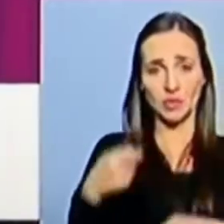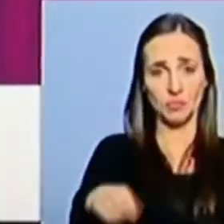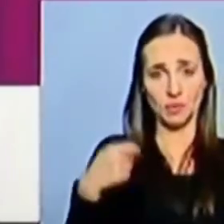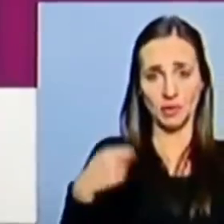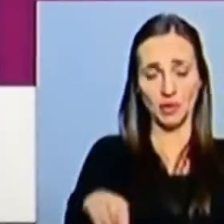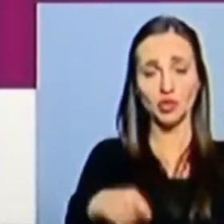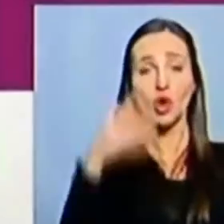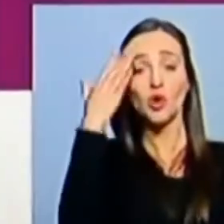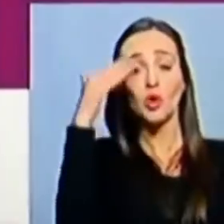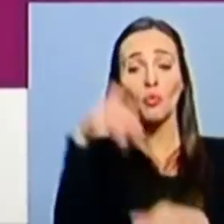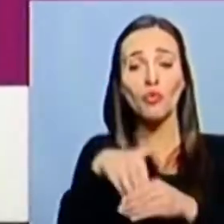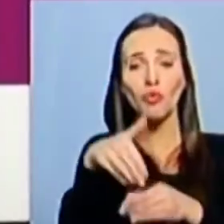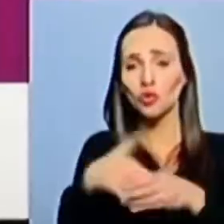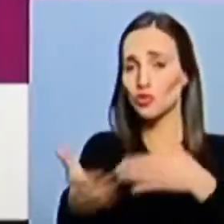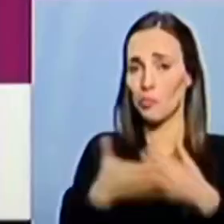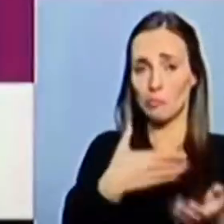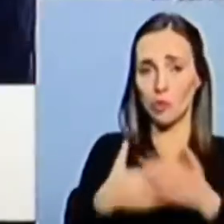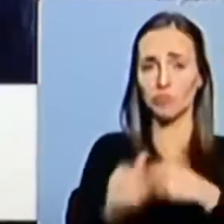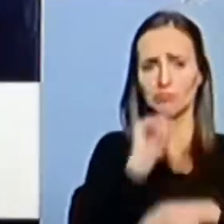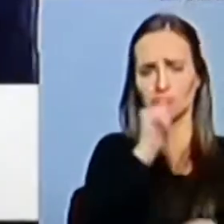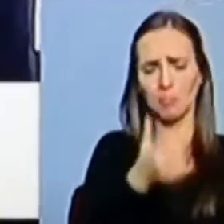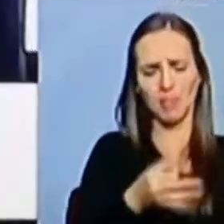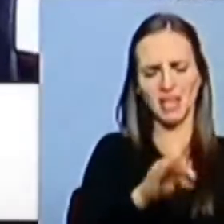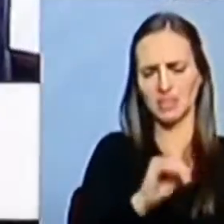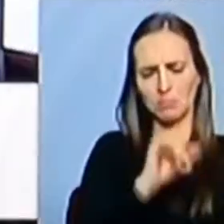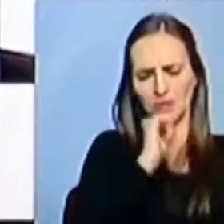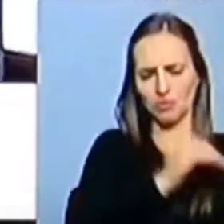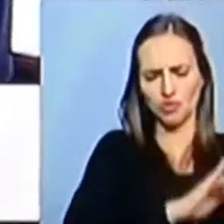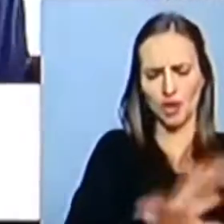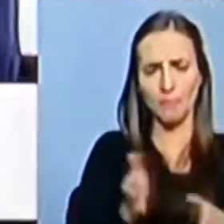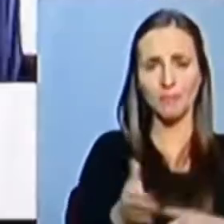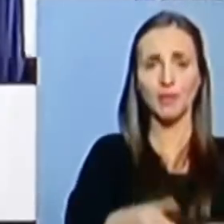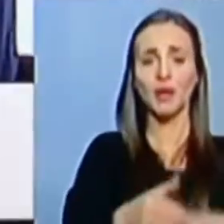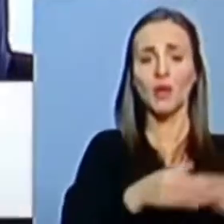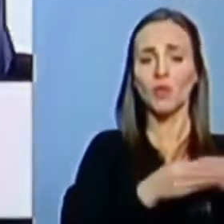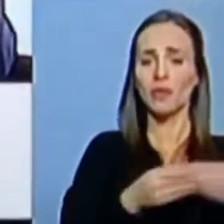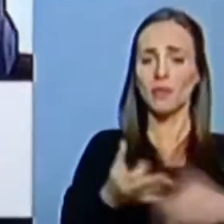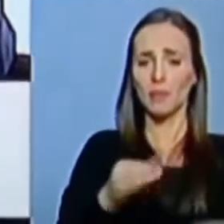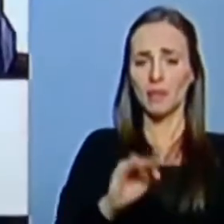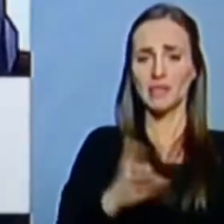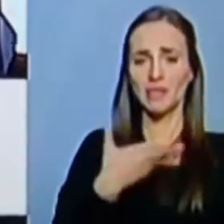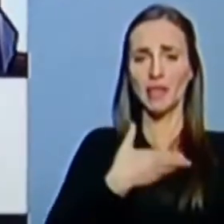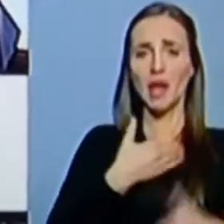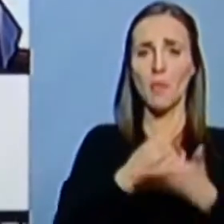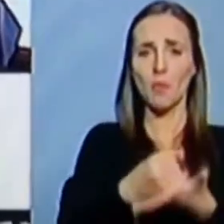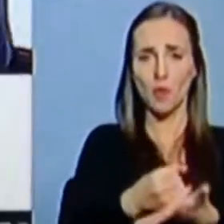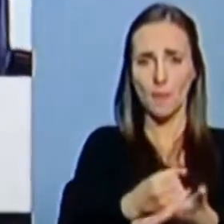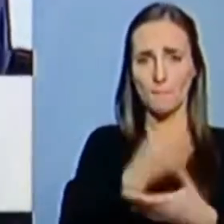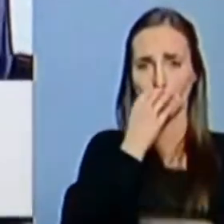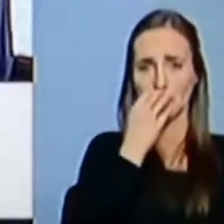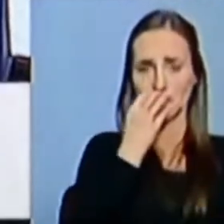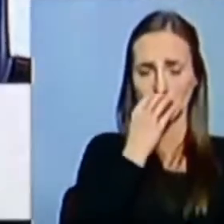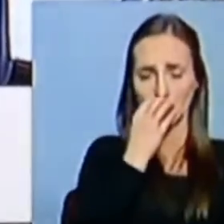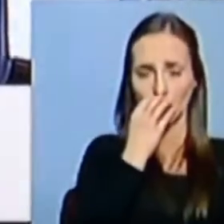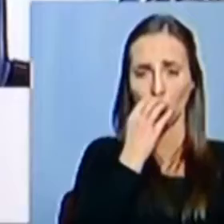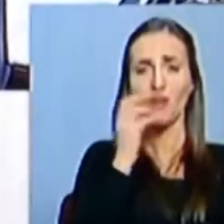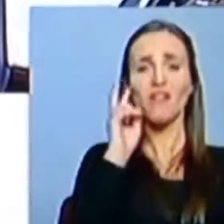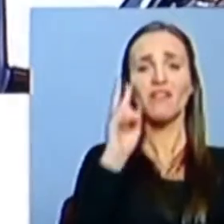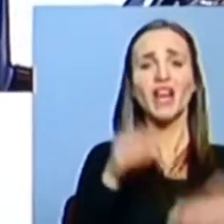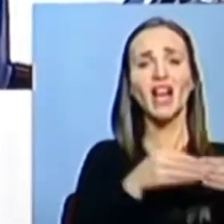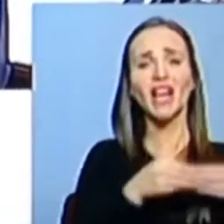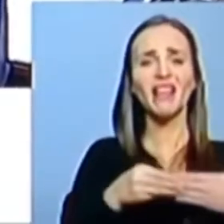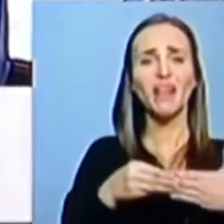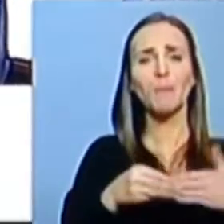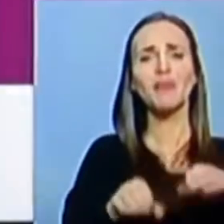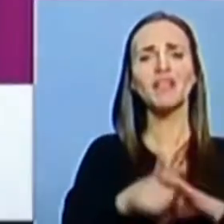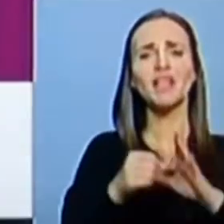o resultado a pertence lista já perdeu o líder do PS te puia Marcelo Rebelo de Sousa e não quero ver André Ventura a